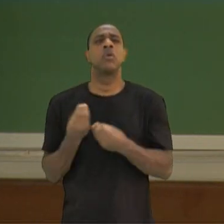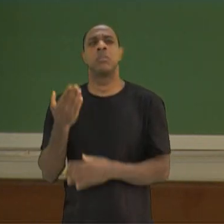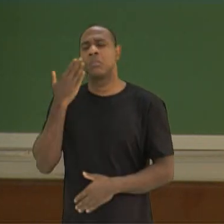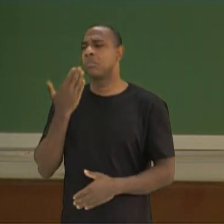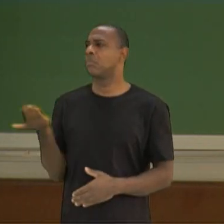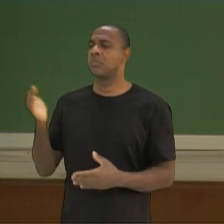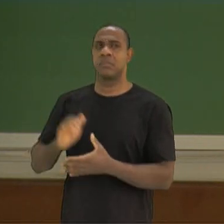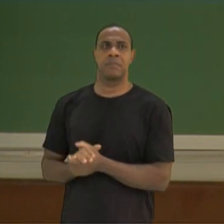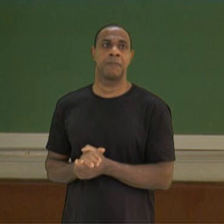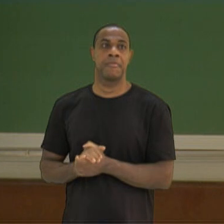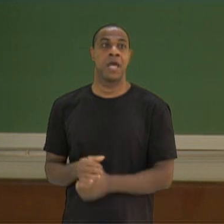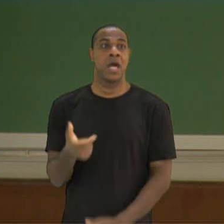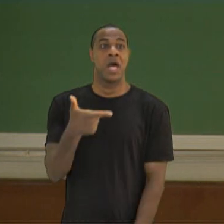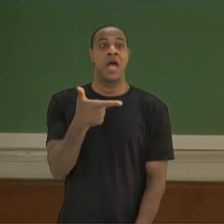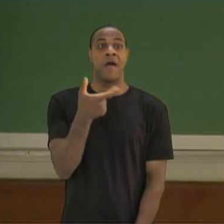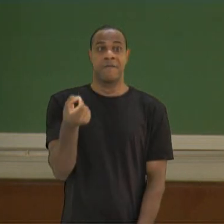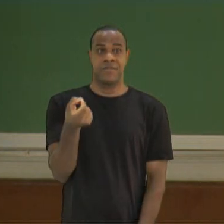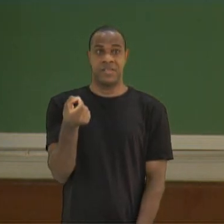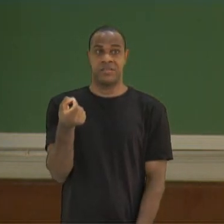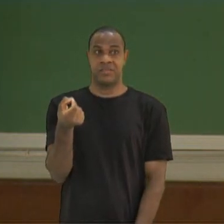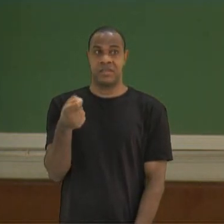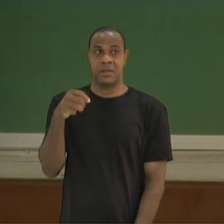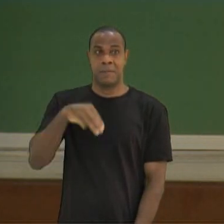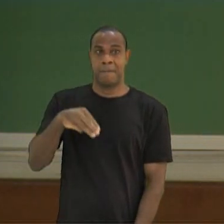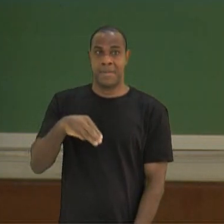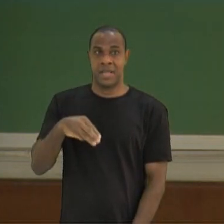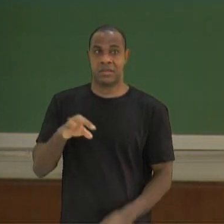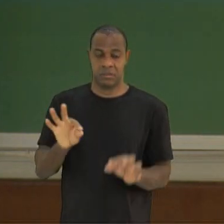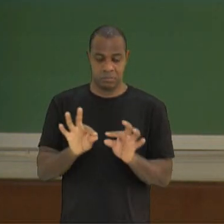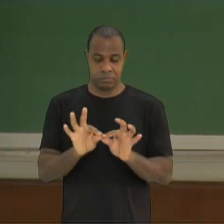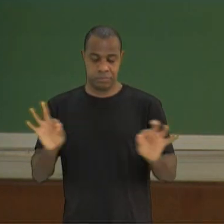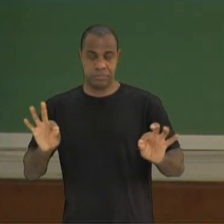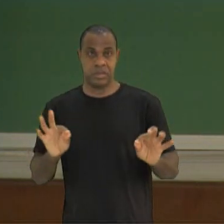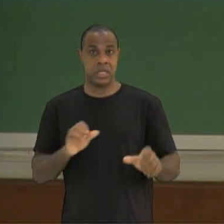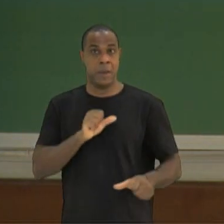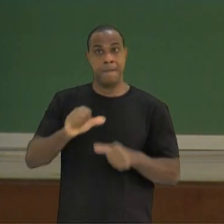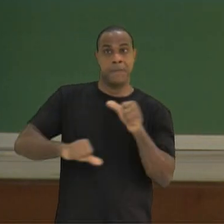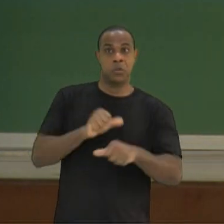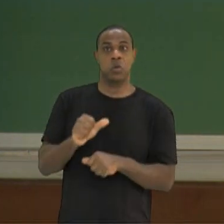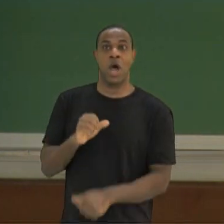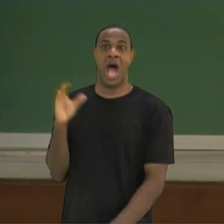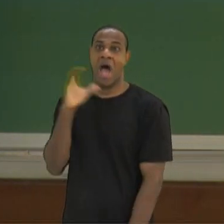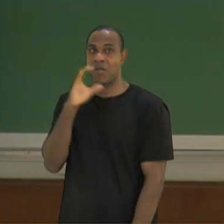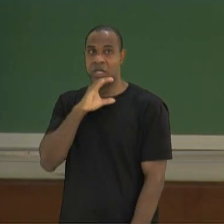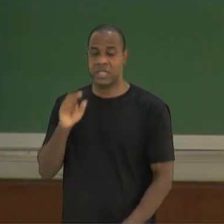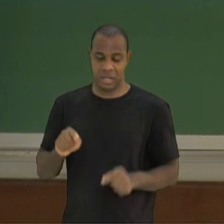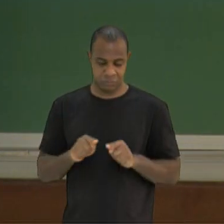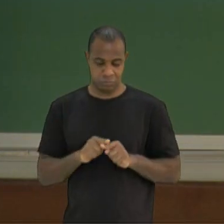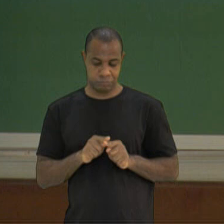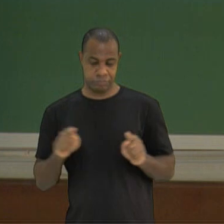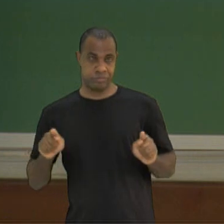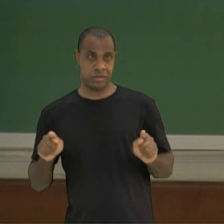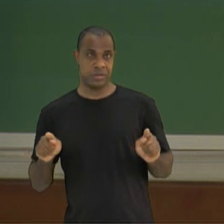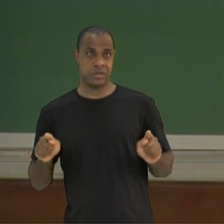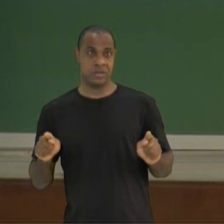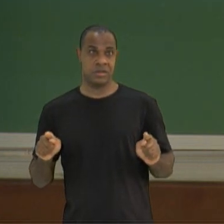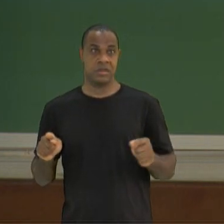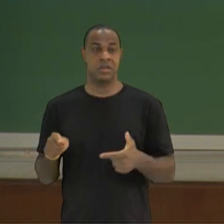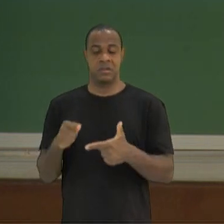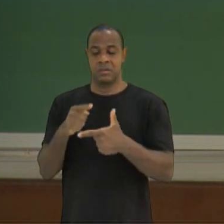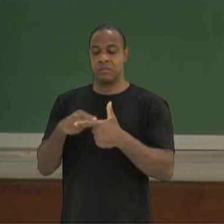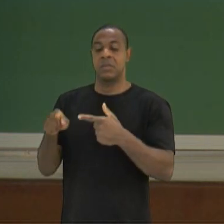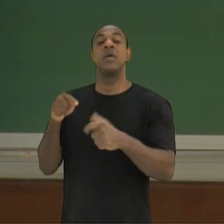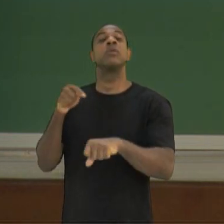só, 20 metros por segundo, que foi o quanto alterou a velocidade dessa moto, dividimos